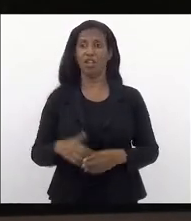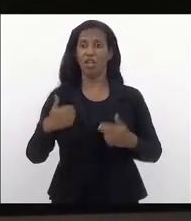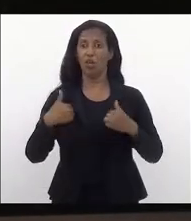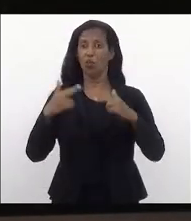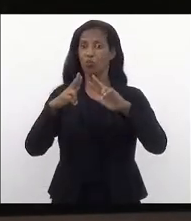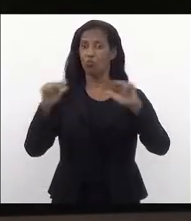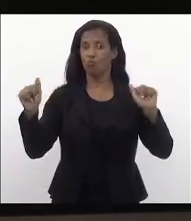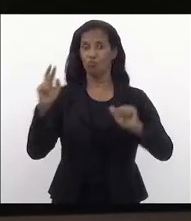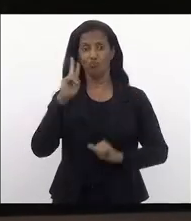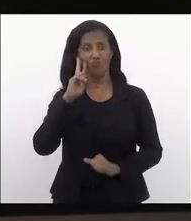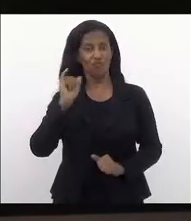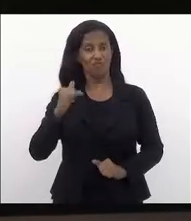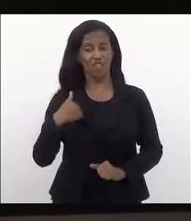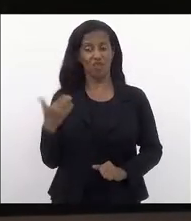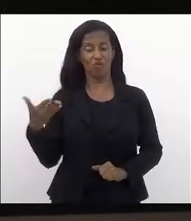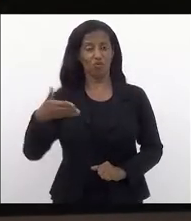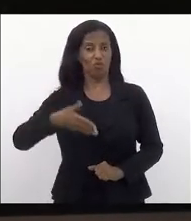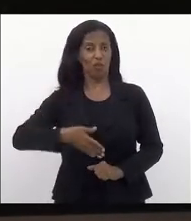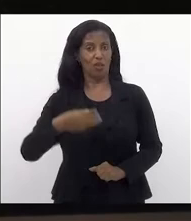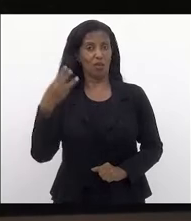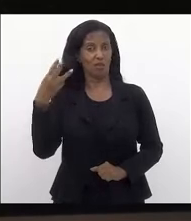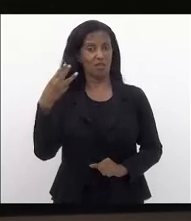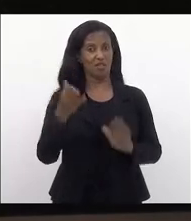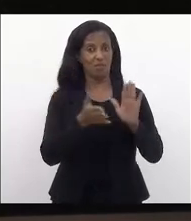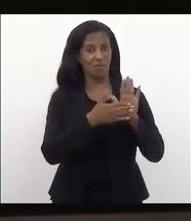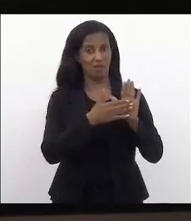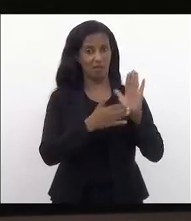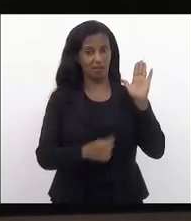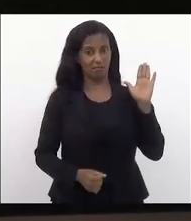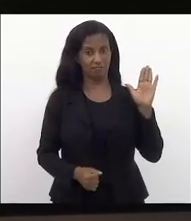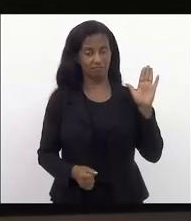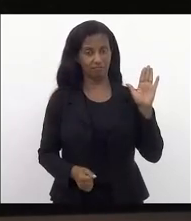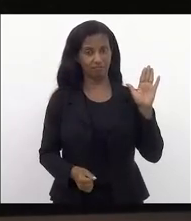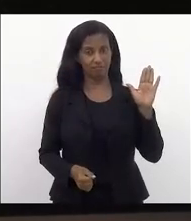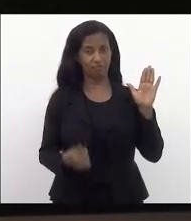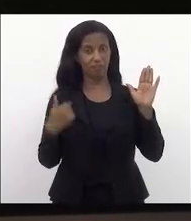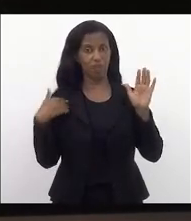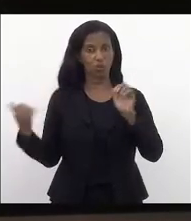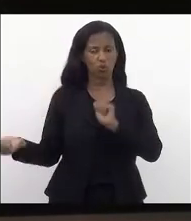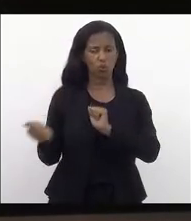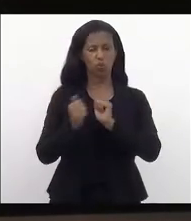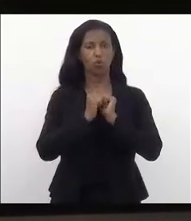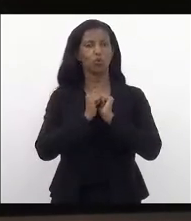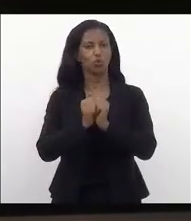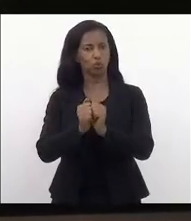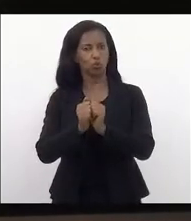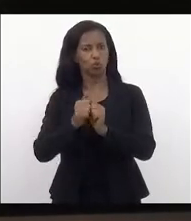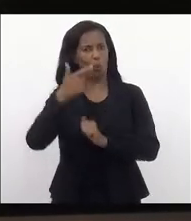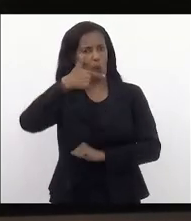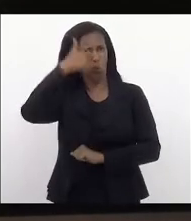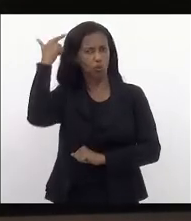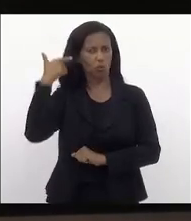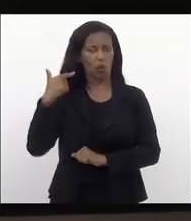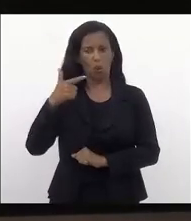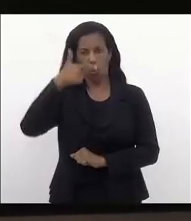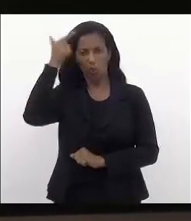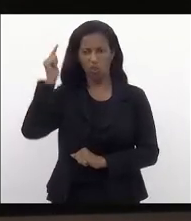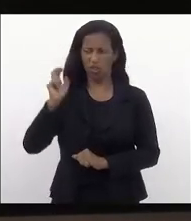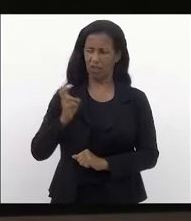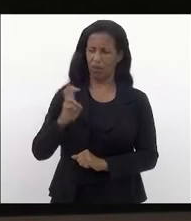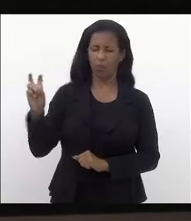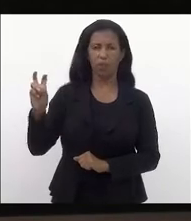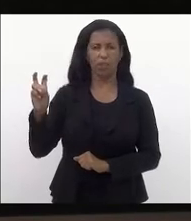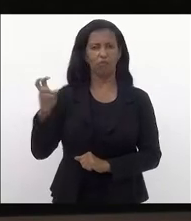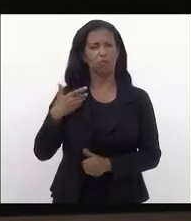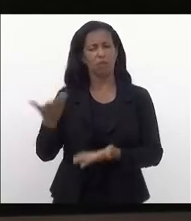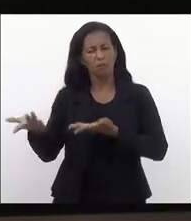vi eu estou aqui já no meu terceiro mandato acompanho o Luiz Paulo desde que ele entrou aqui o Luiz Paulo está no quinto sempre fomos amigos e parceiros até